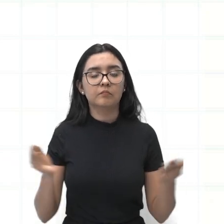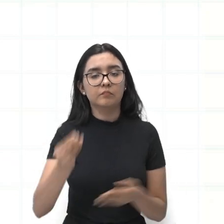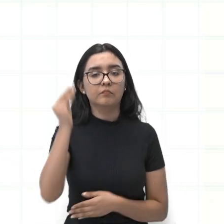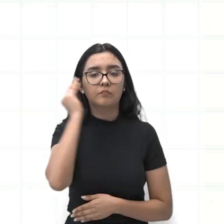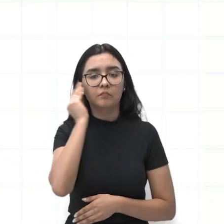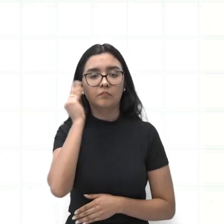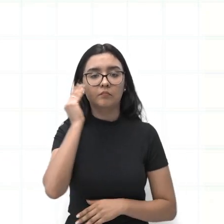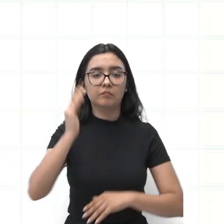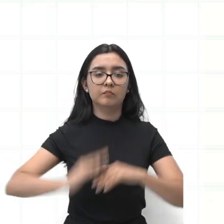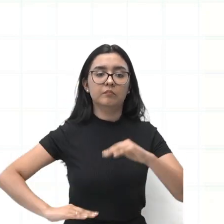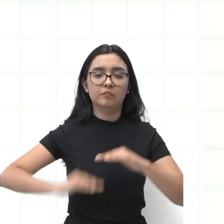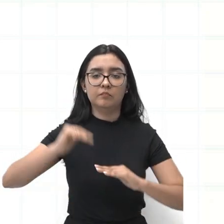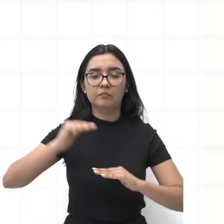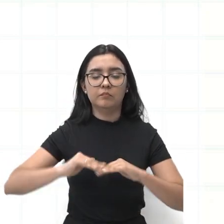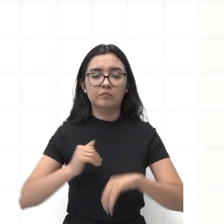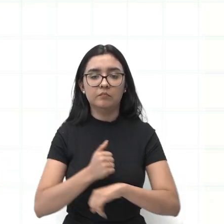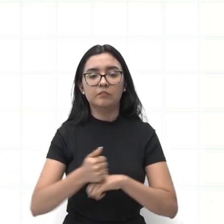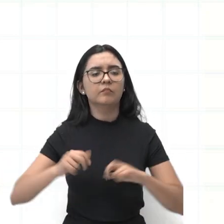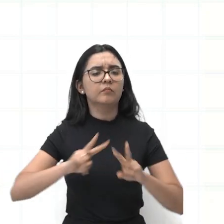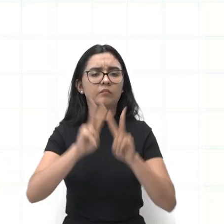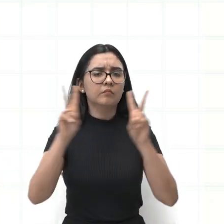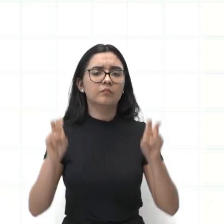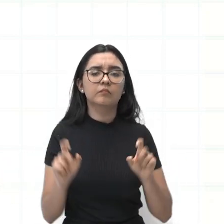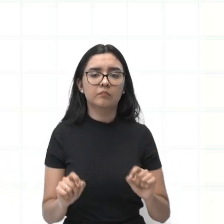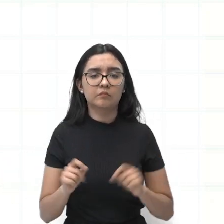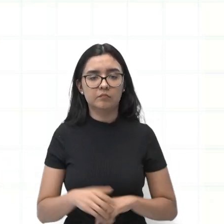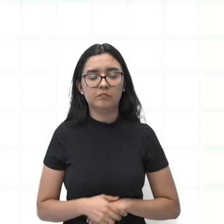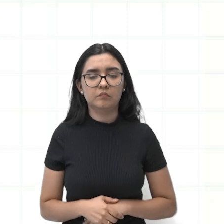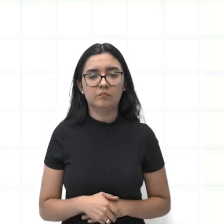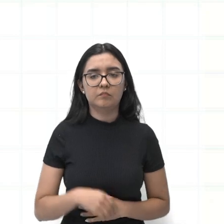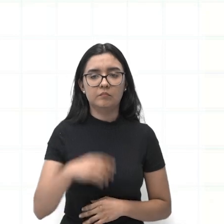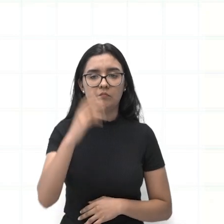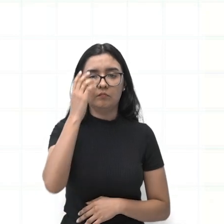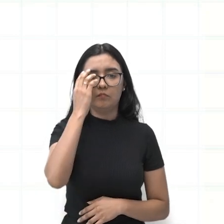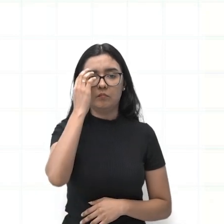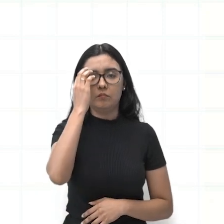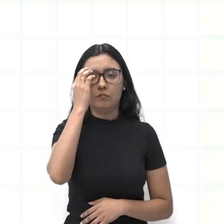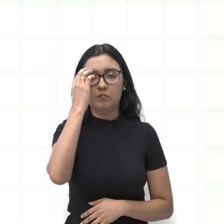Agora, vamos falar ainda sobre profissões com o seguinte tema, olha só.